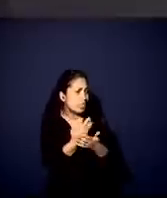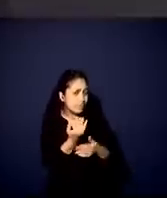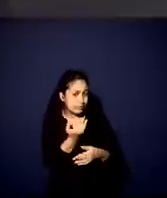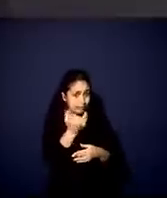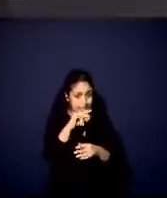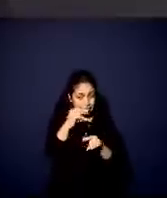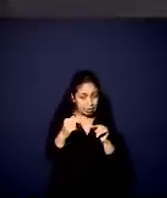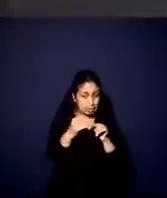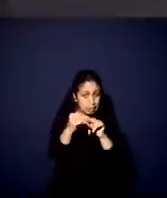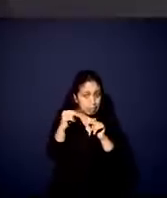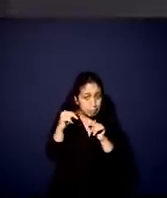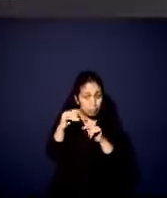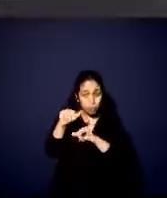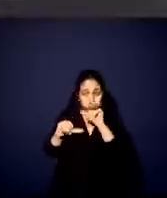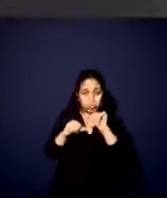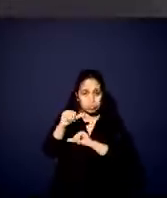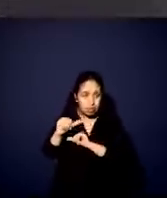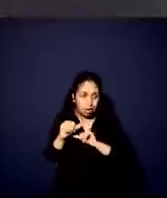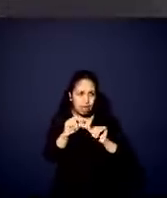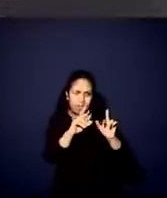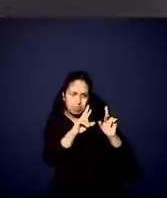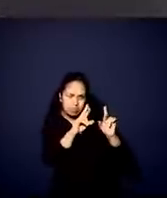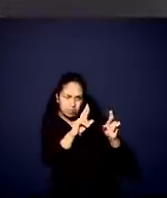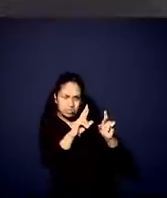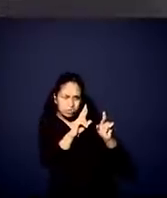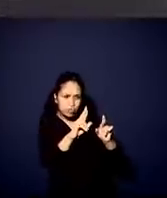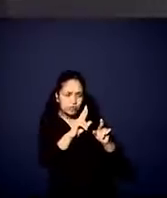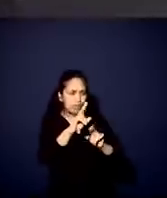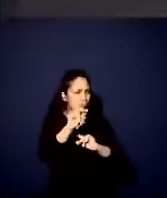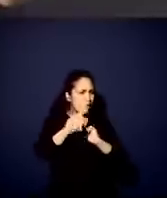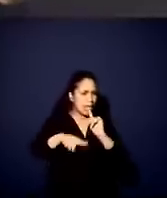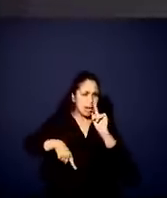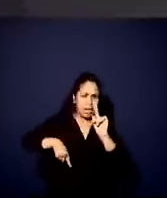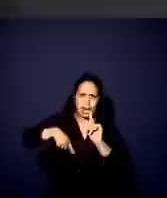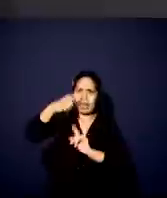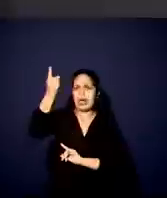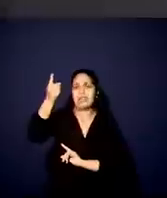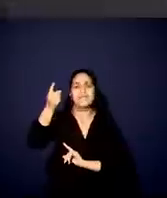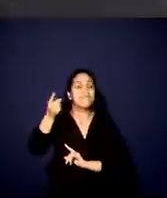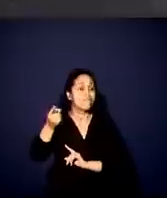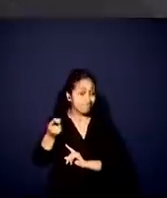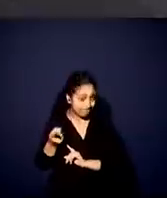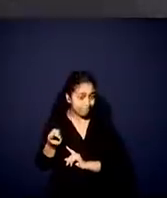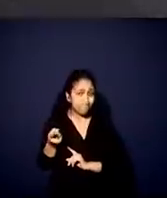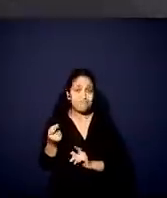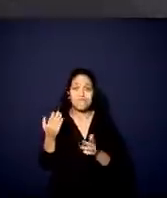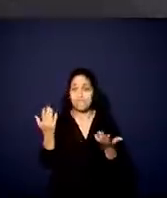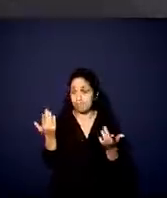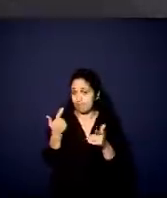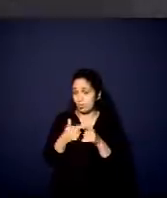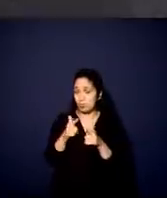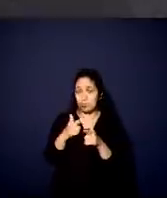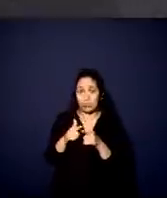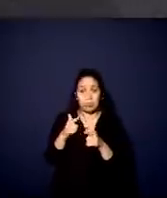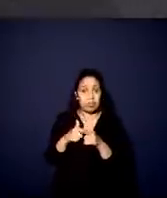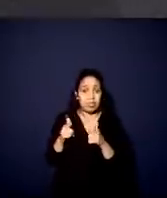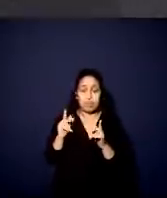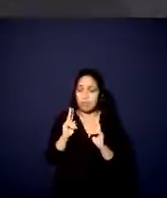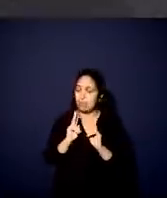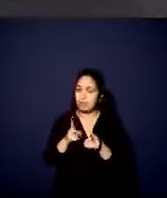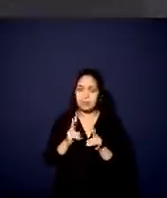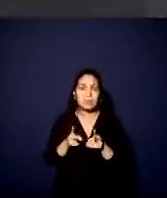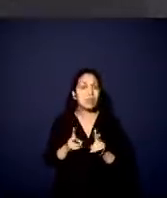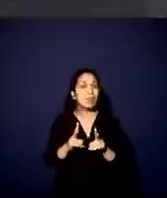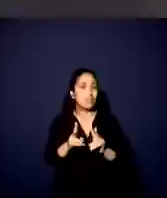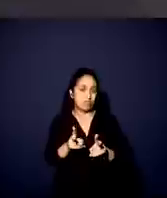a gente mudar a meta nós podemos as expectativas iriam para além da nova meta o que tornaria o problema dos ancoragem permanente